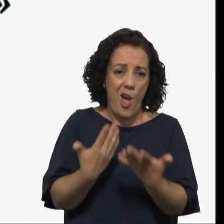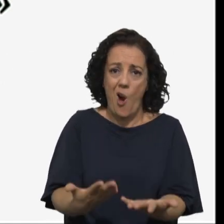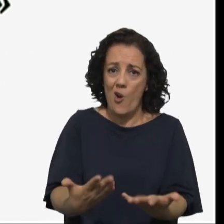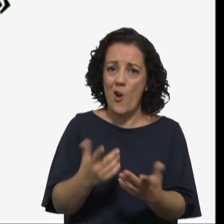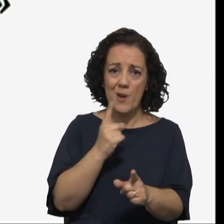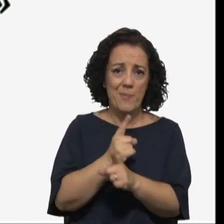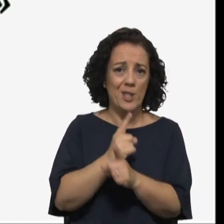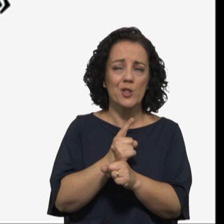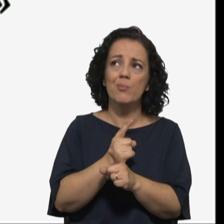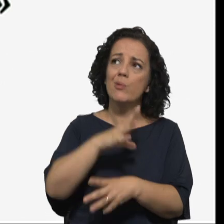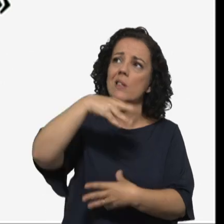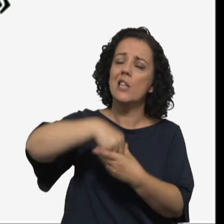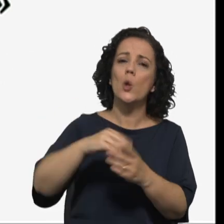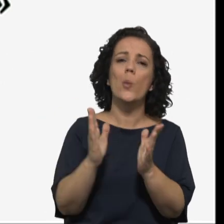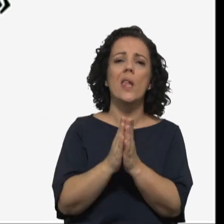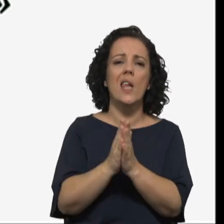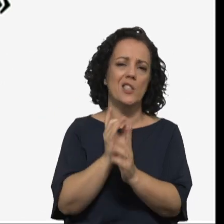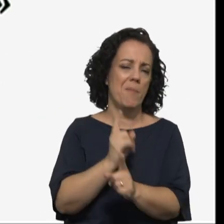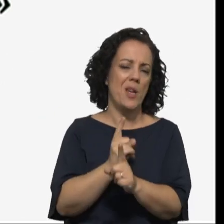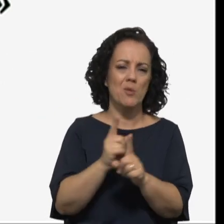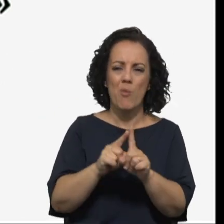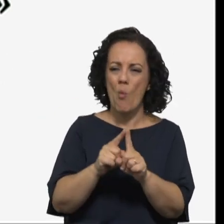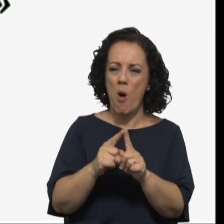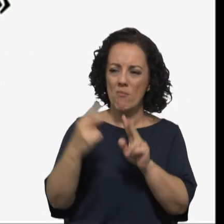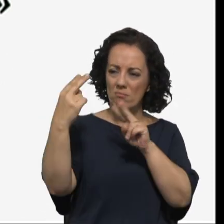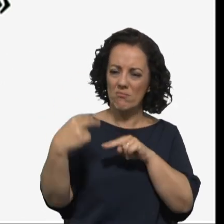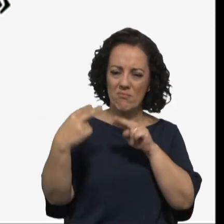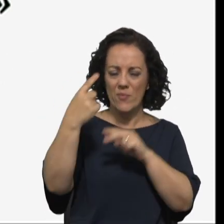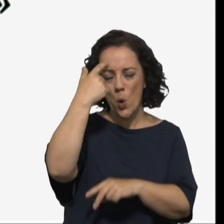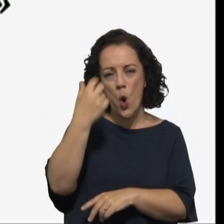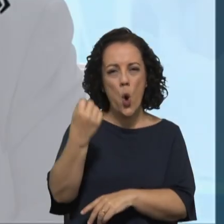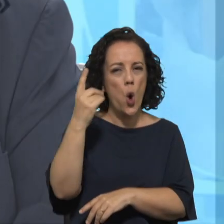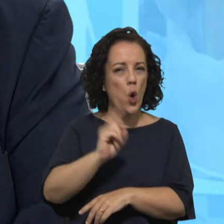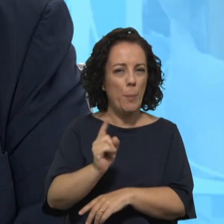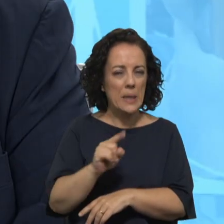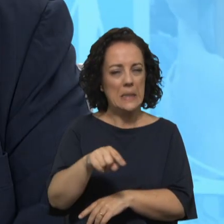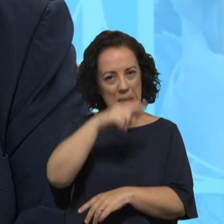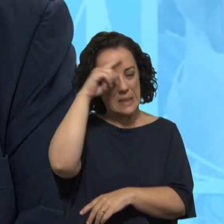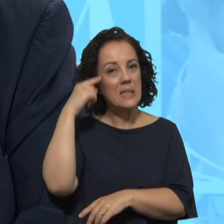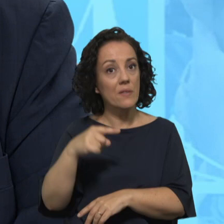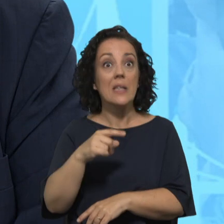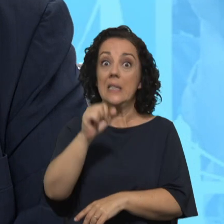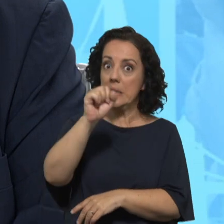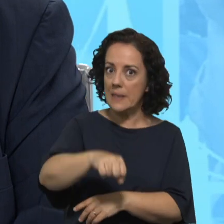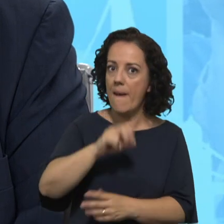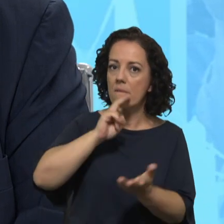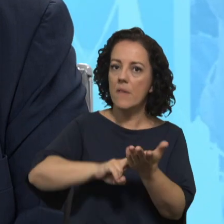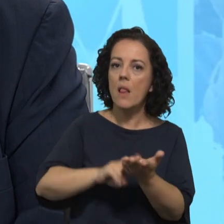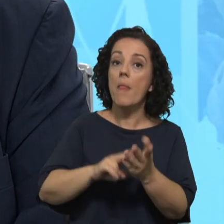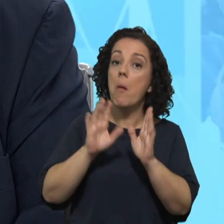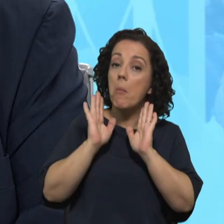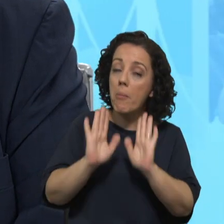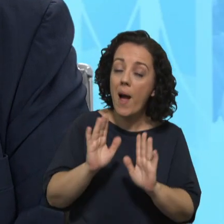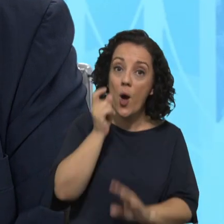na vida da Igreja, o lidar com a incompreensão. Sim, é verdade, mas ainda assim é curioso que